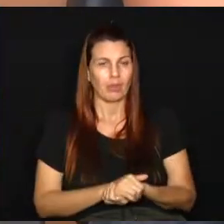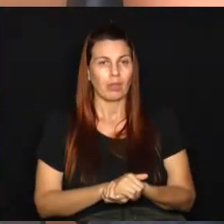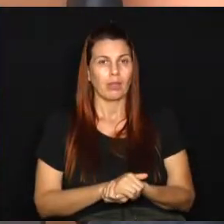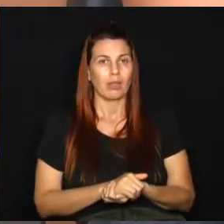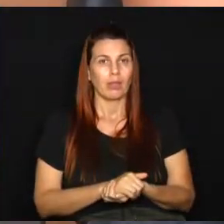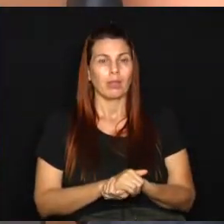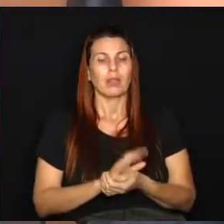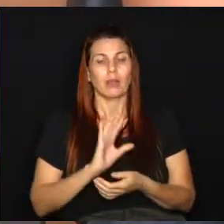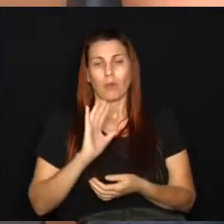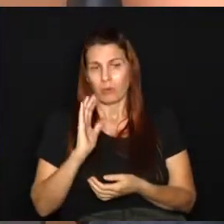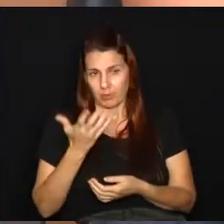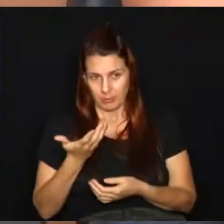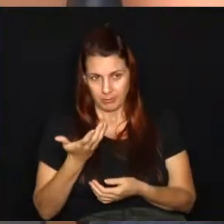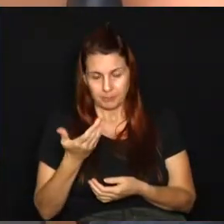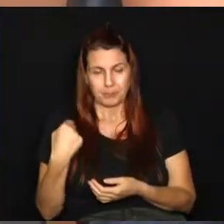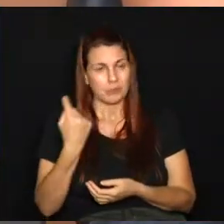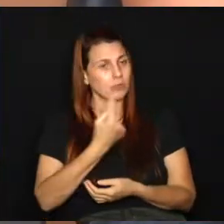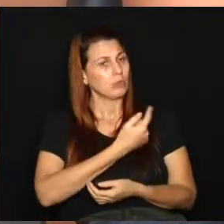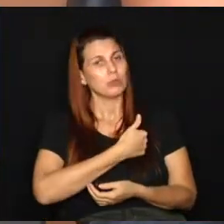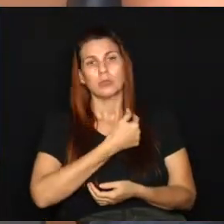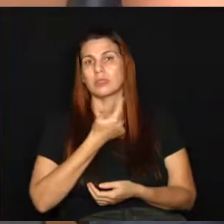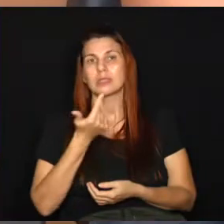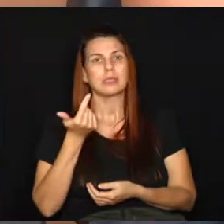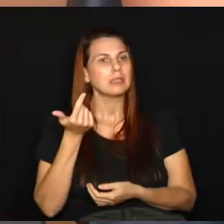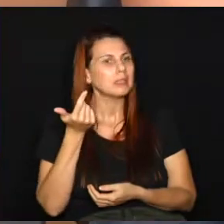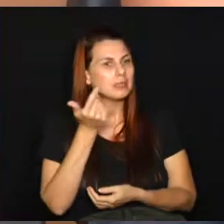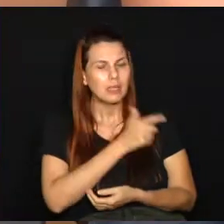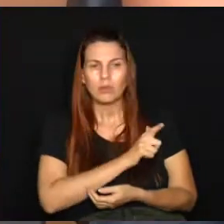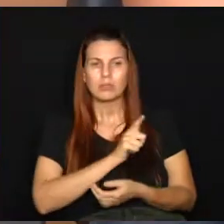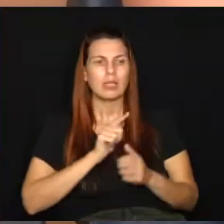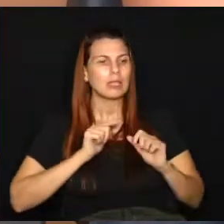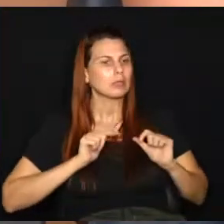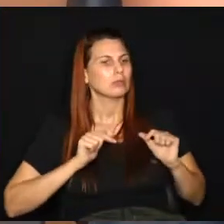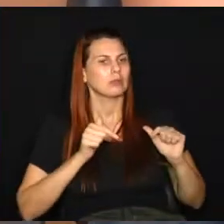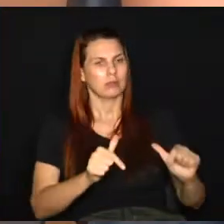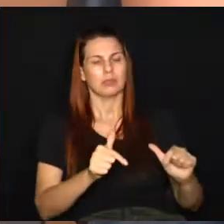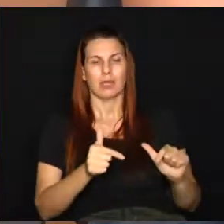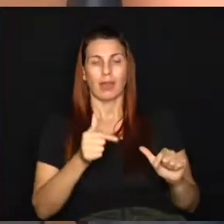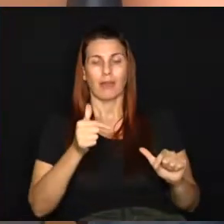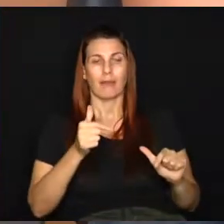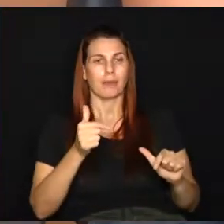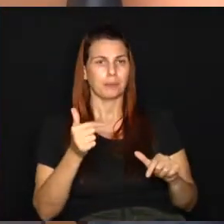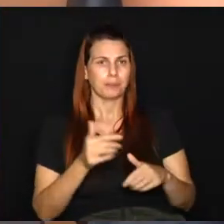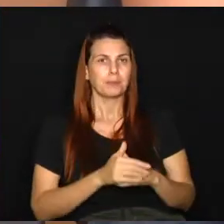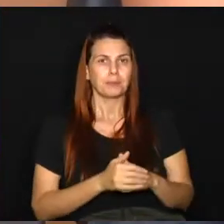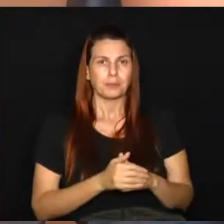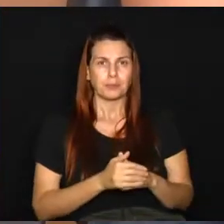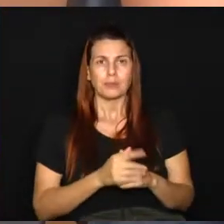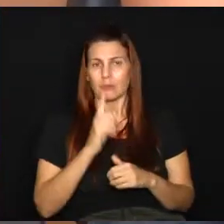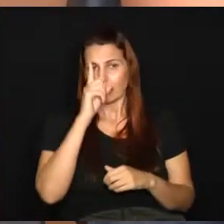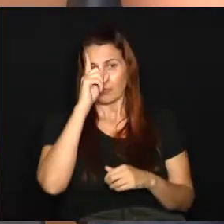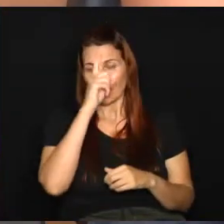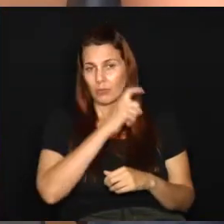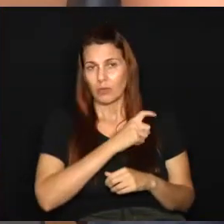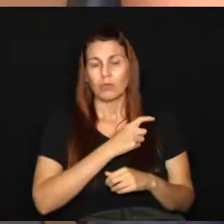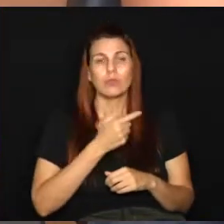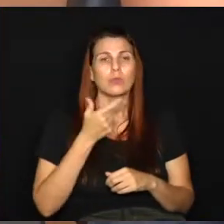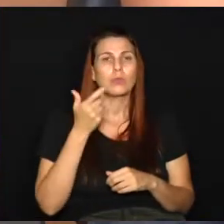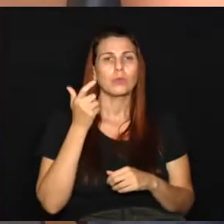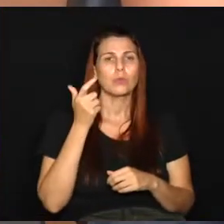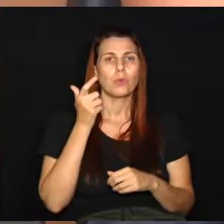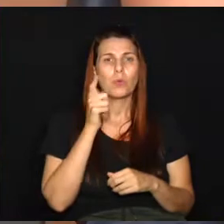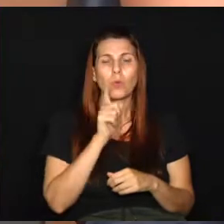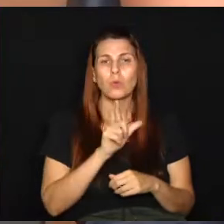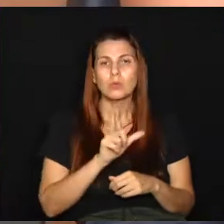é isso que acontece. A gente não consegue legitimar as nossas lutas e a gente tem tido uma dificuldade muito grande, por exemplo, de conseguir